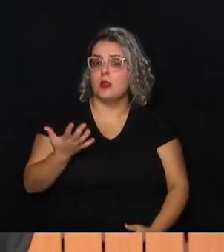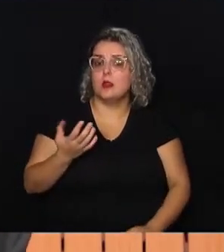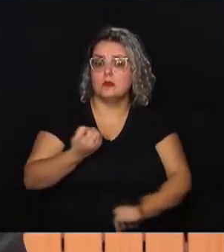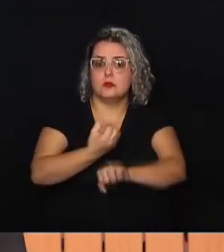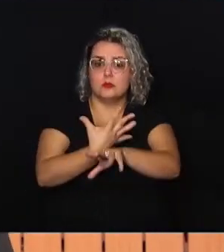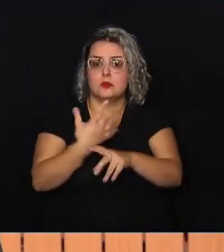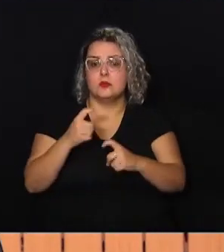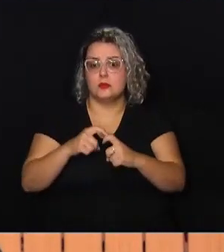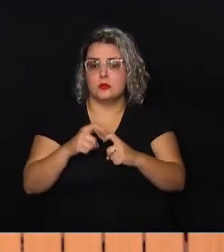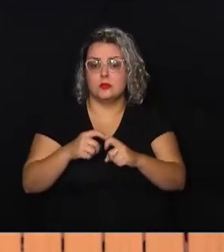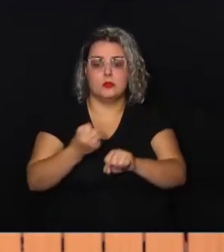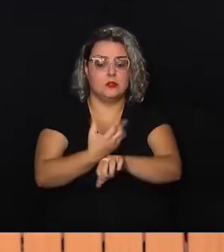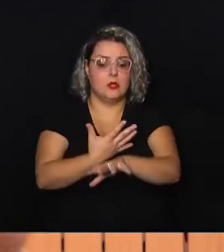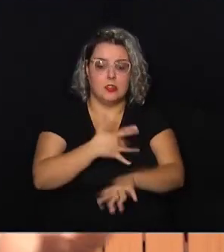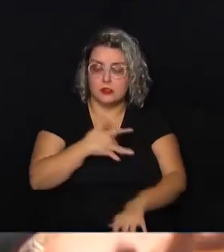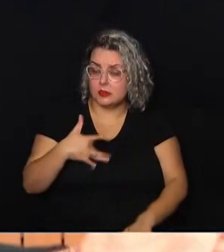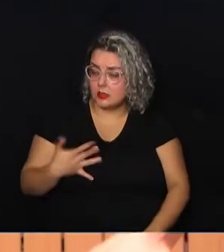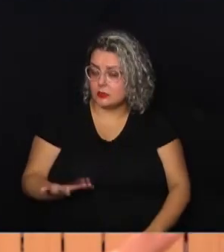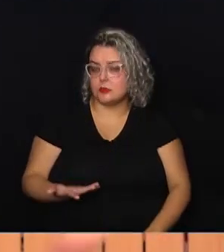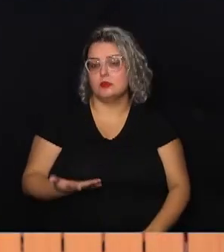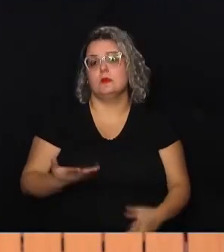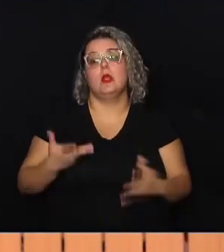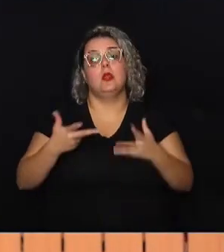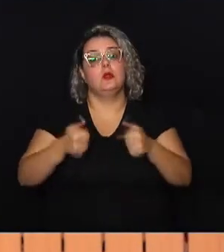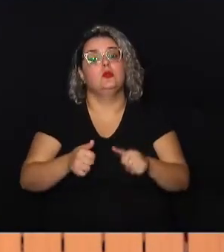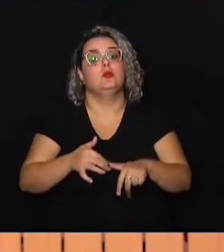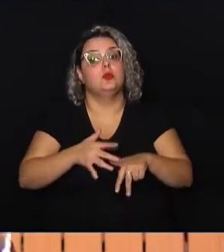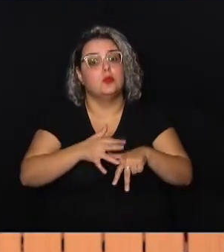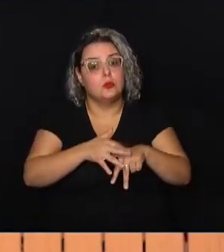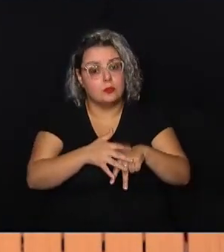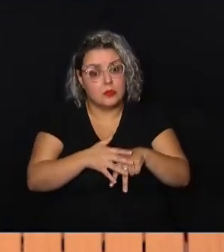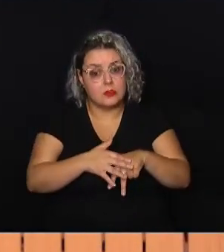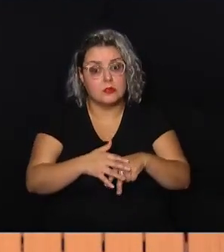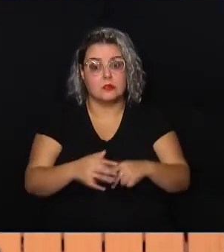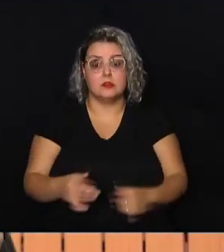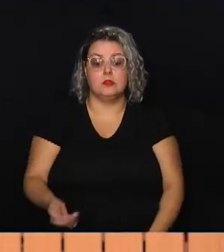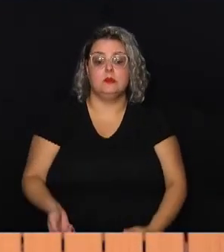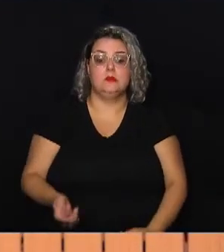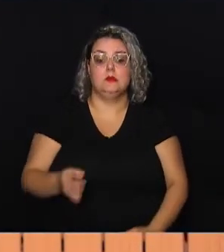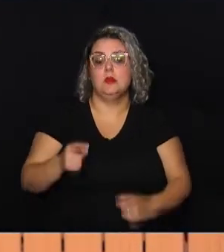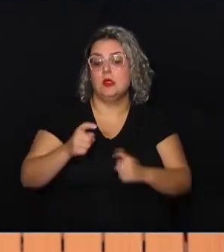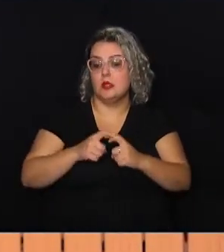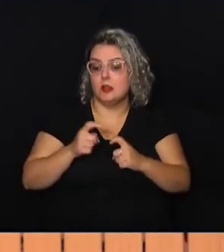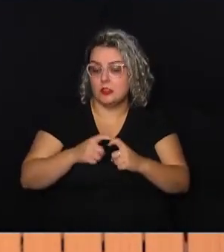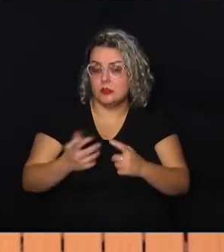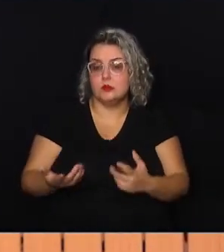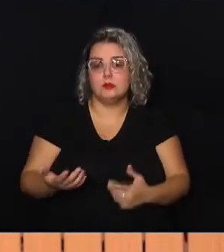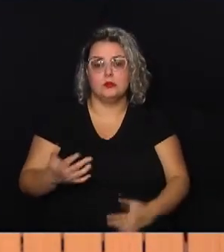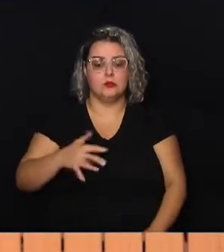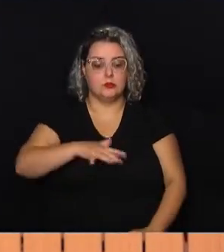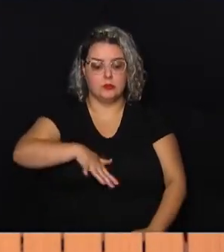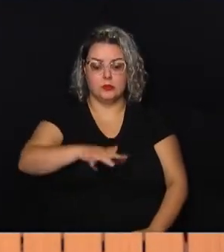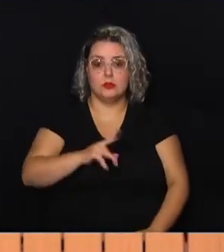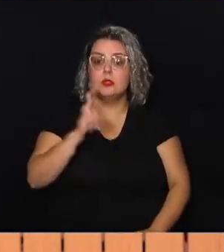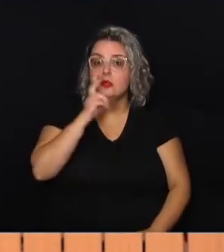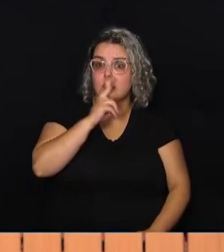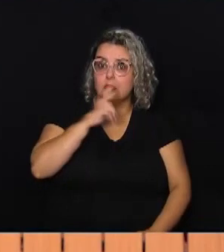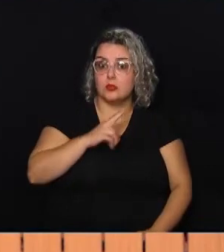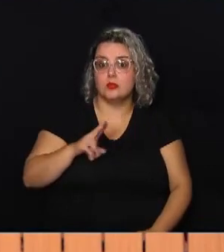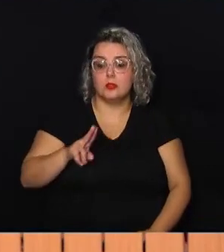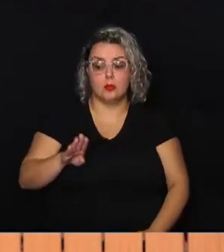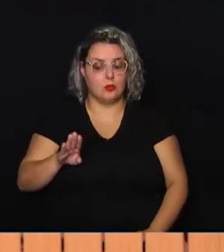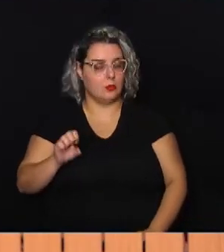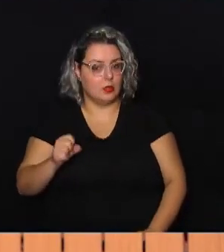telemedicina, de telesaúde, para que todo paciente do município a gente consiga ter a ficha dele, seja na emergência, seja na